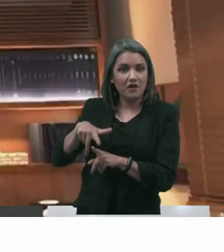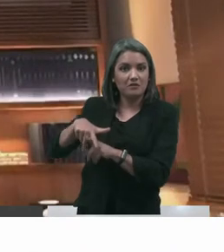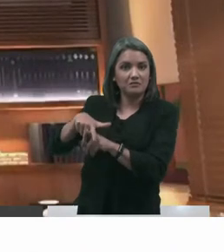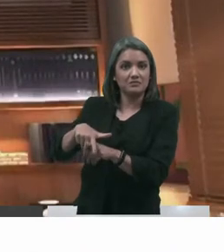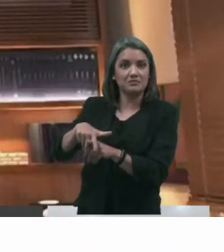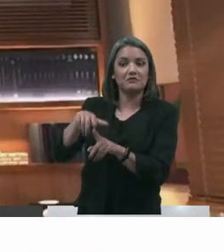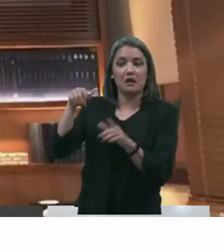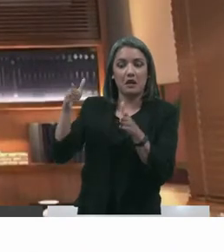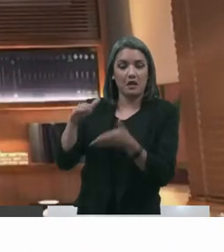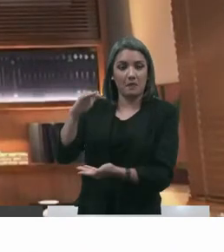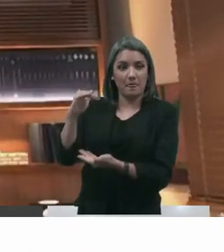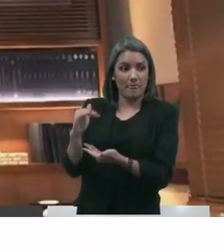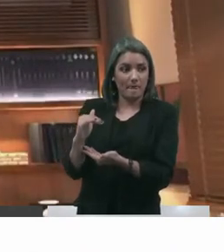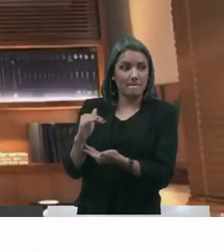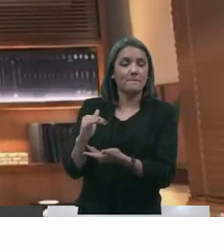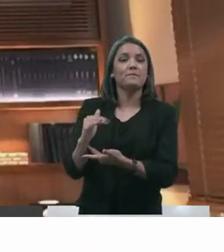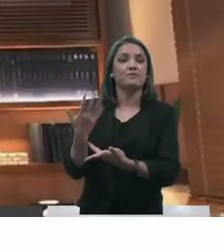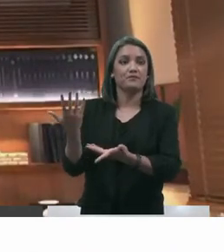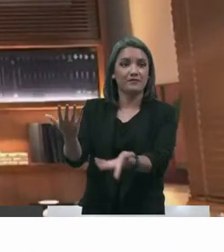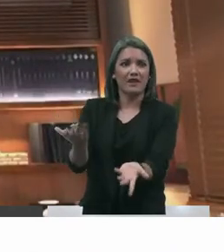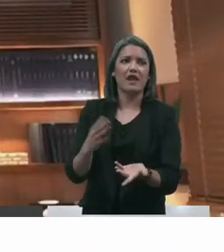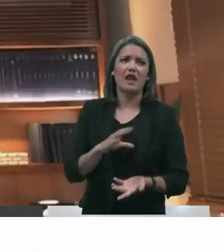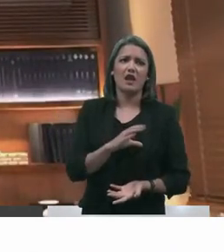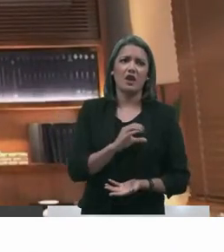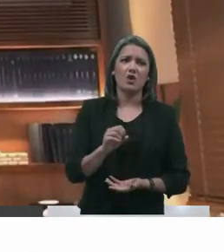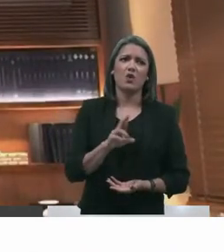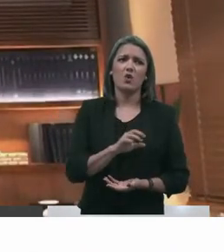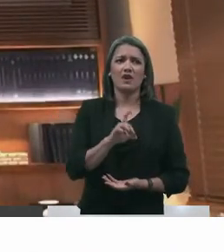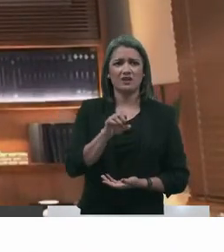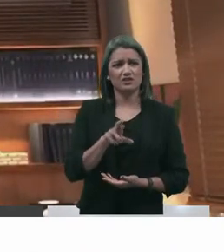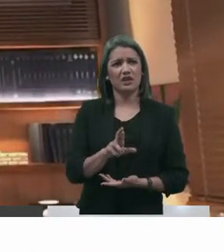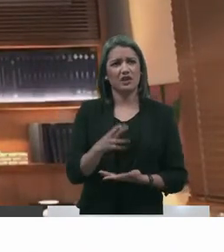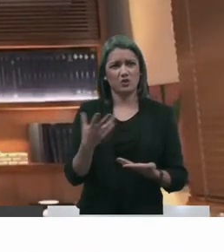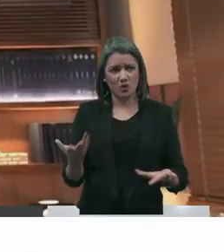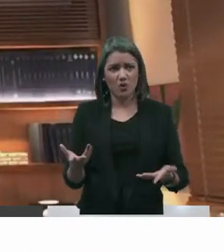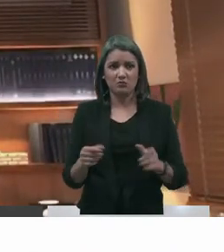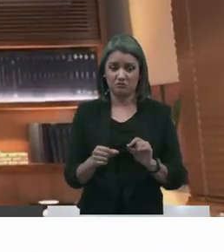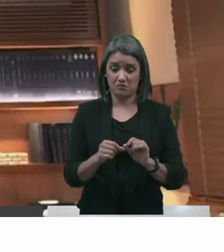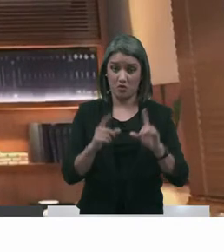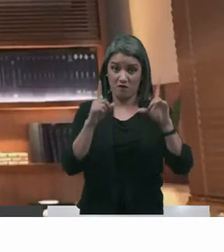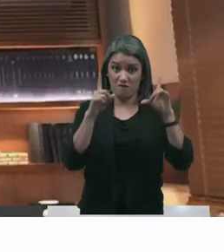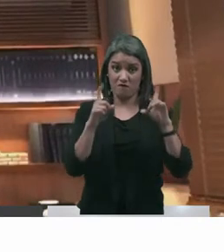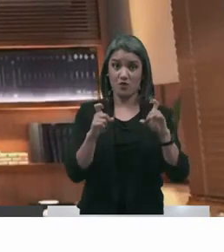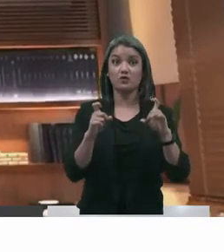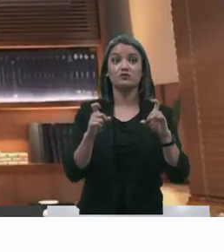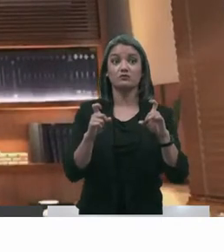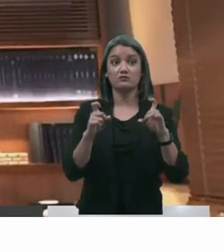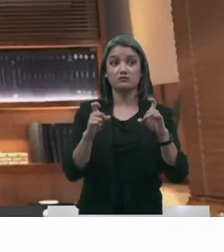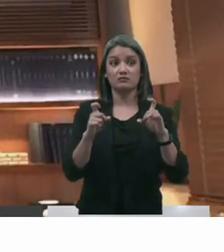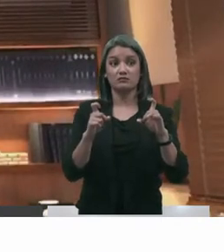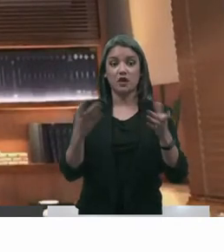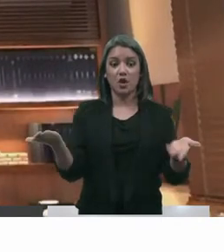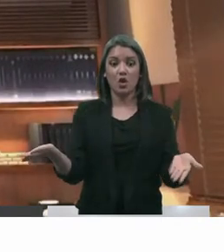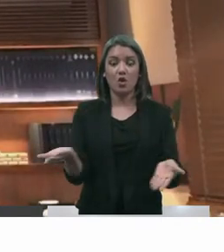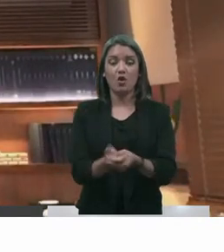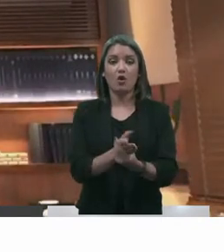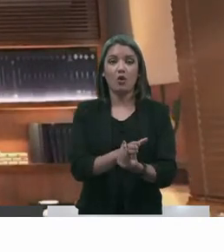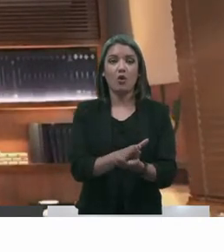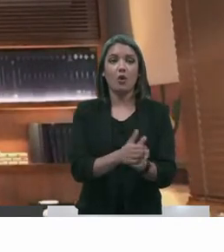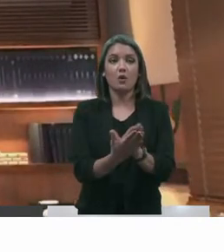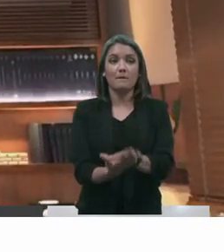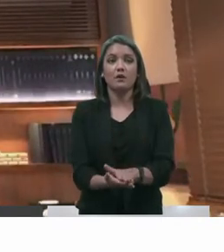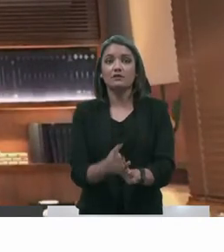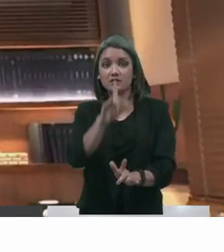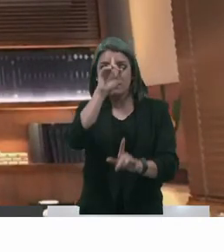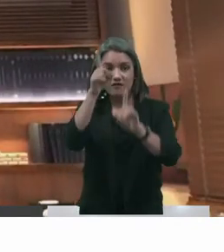Corregedor-Geral da Justiça, com a máxima vênia, ele pegou essa foto, colocou no processo e criou a história